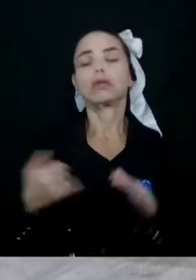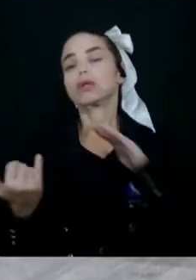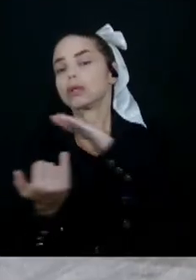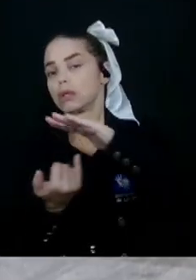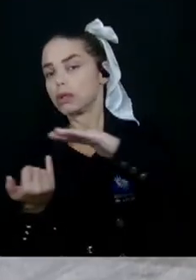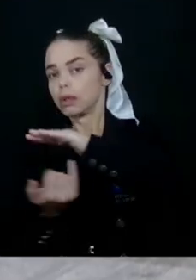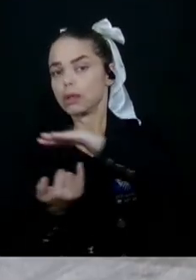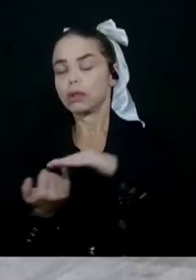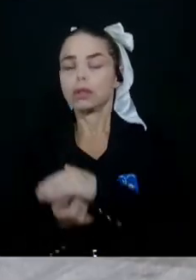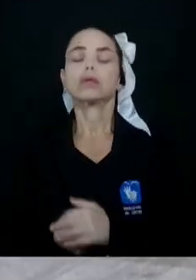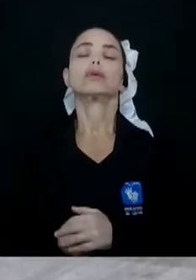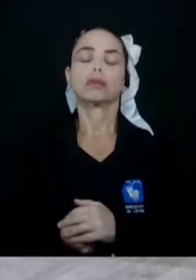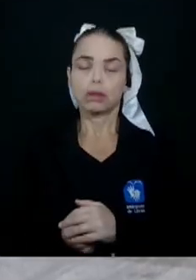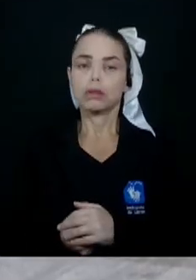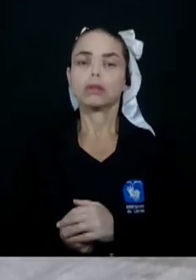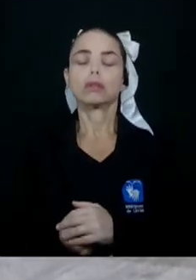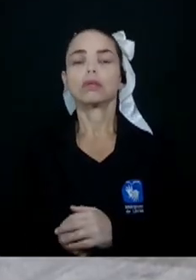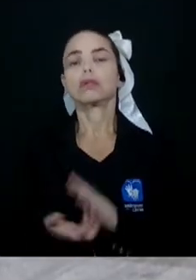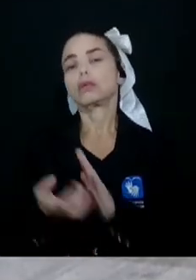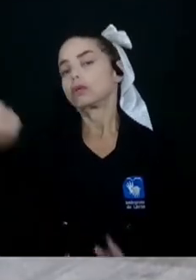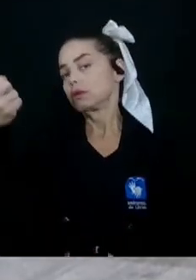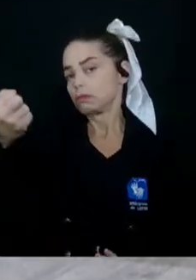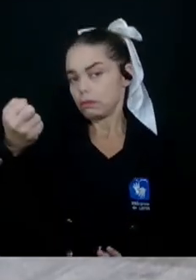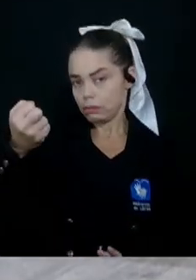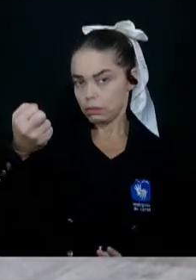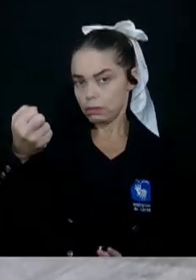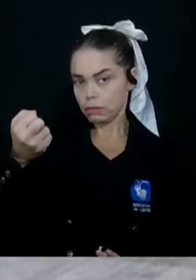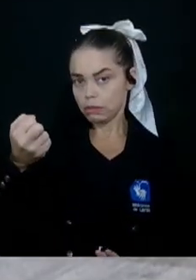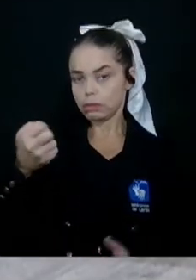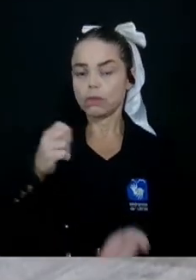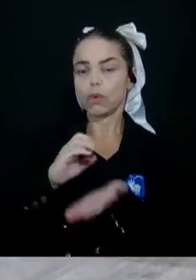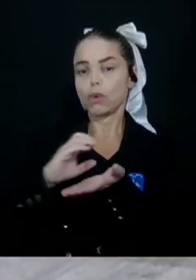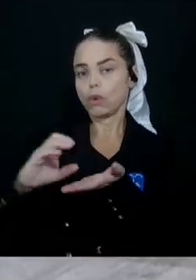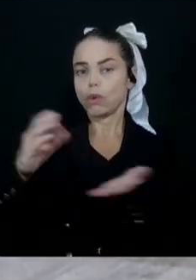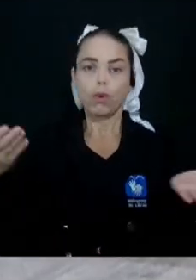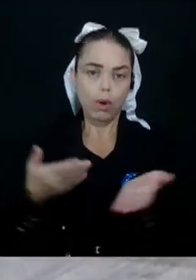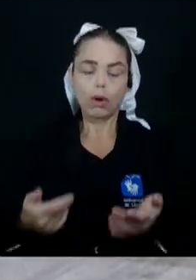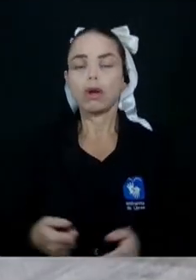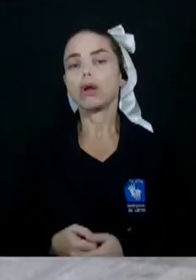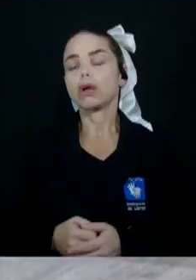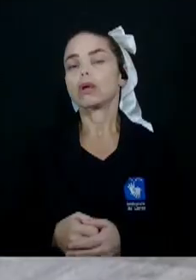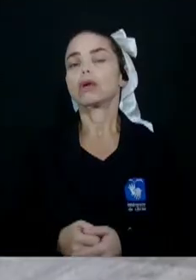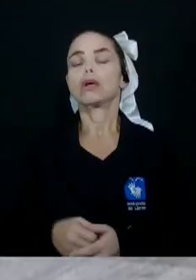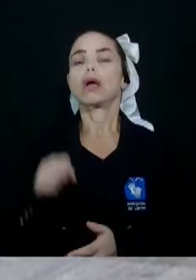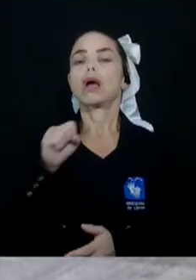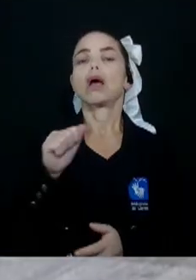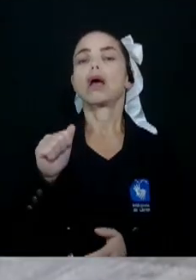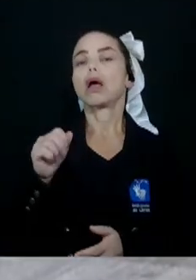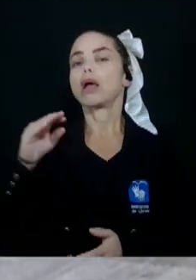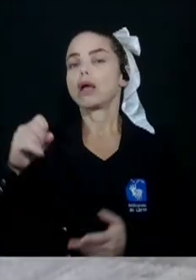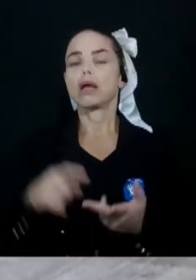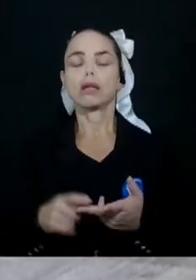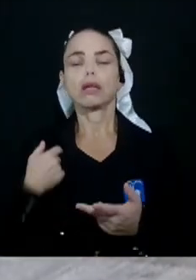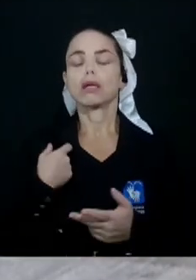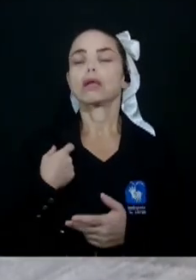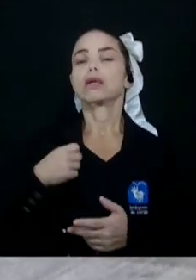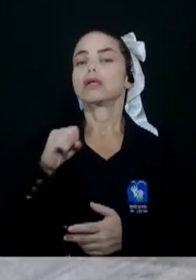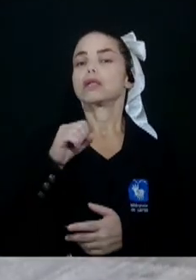praticamente excluem toda a contribuição hoje, que é do Sistema S das empresas para o SESC, e